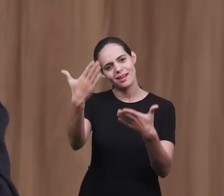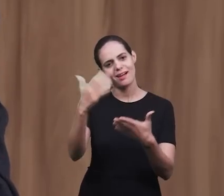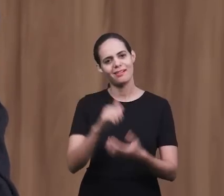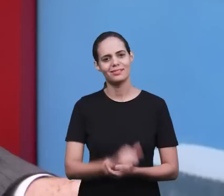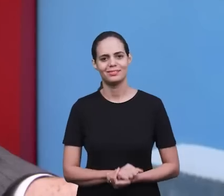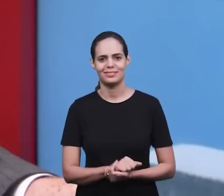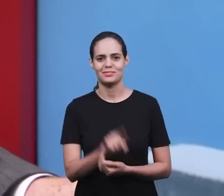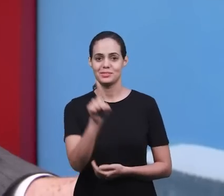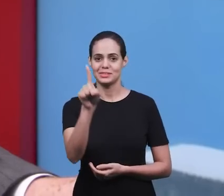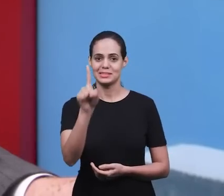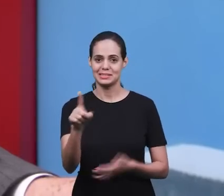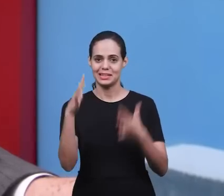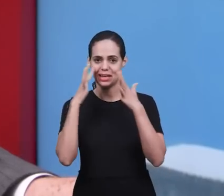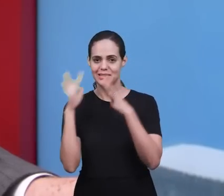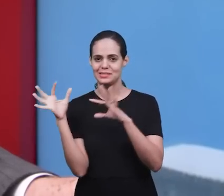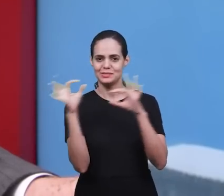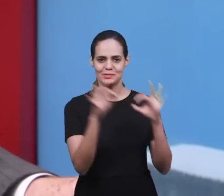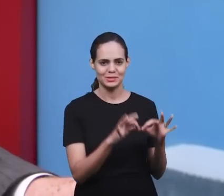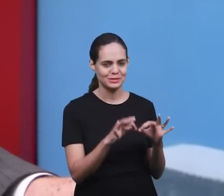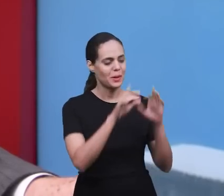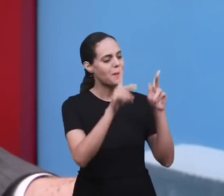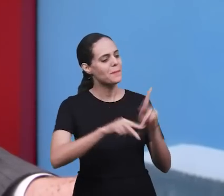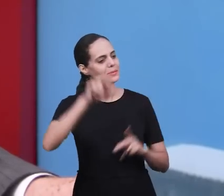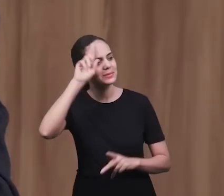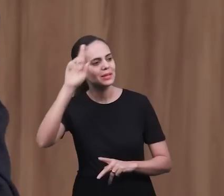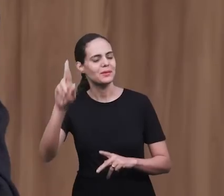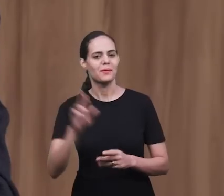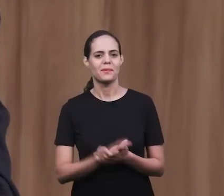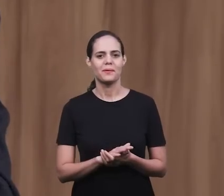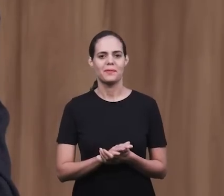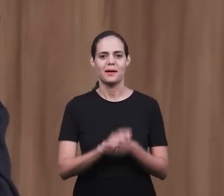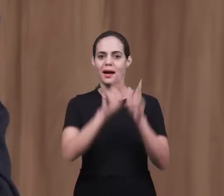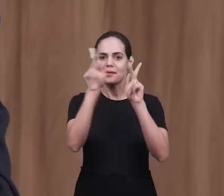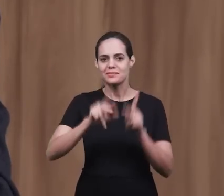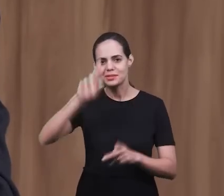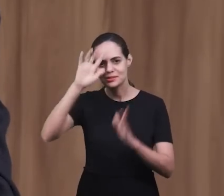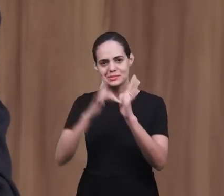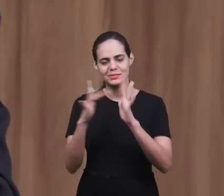do Senhor. Paz do Senhor, pastor Gilson, a paz do Senhor, irmãos. Muito bem, a